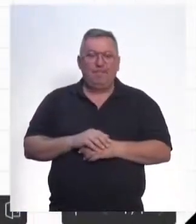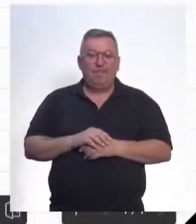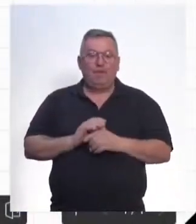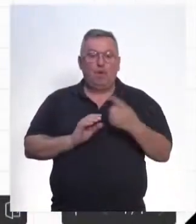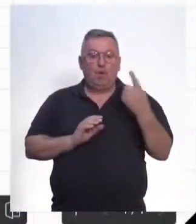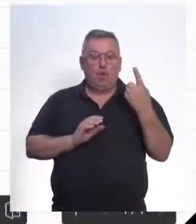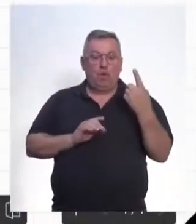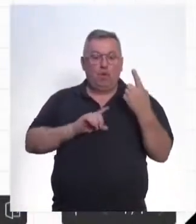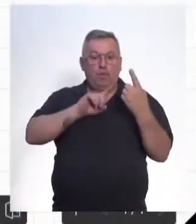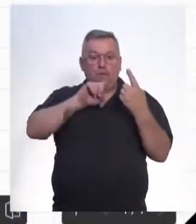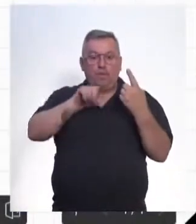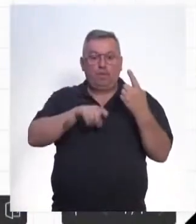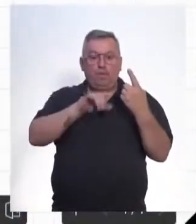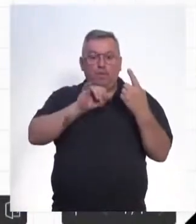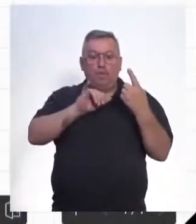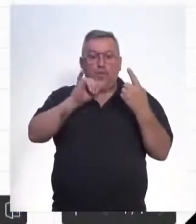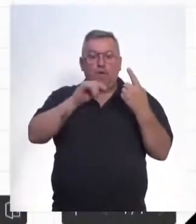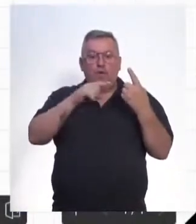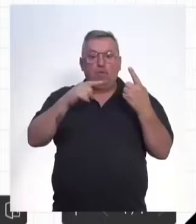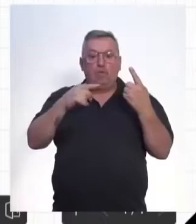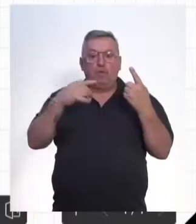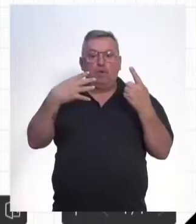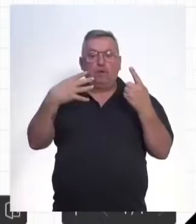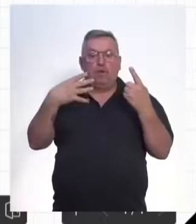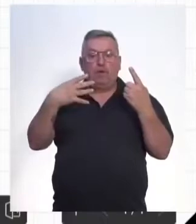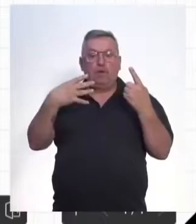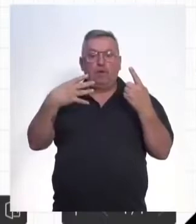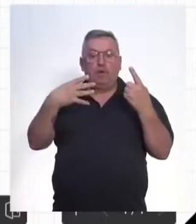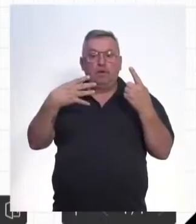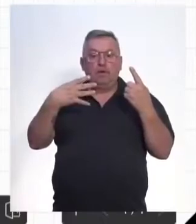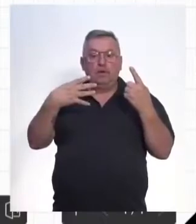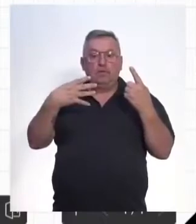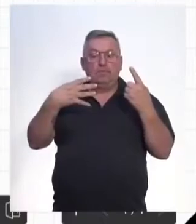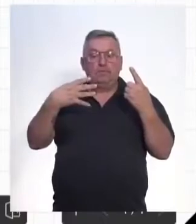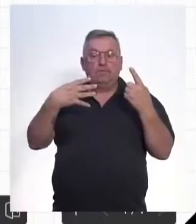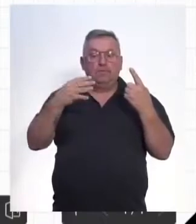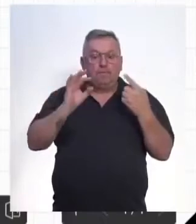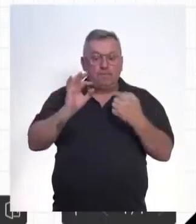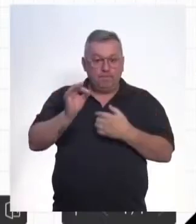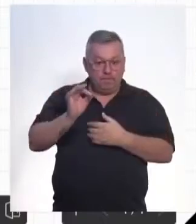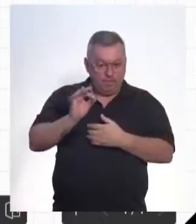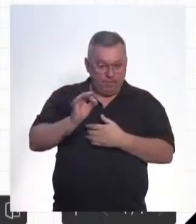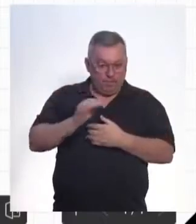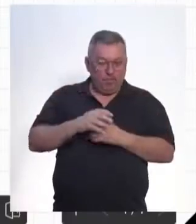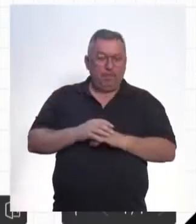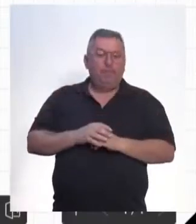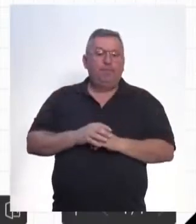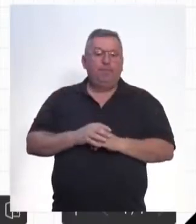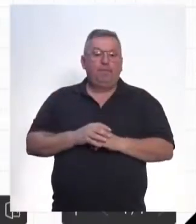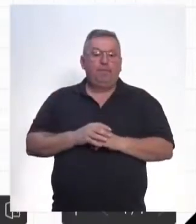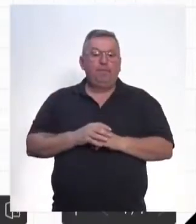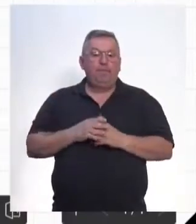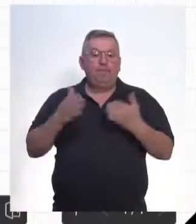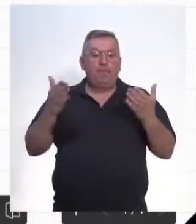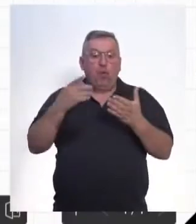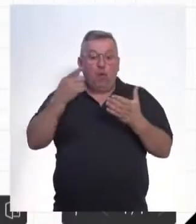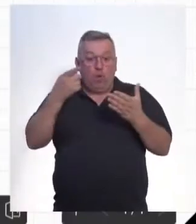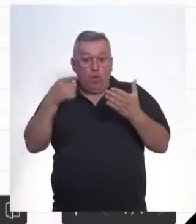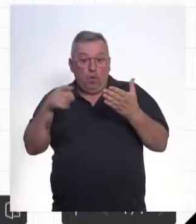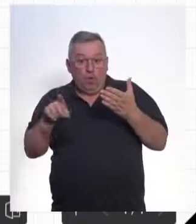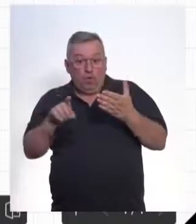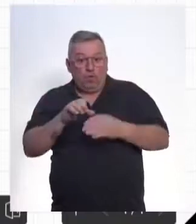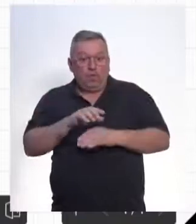1. Valor de y, 4 negativo. Correto? Certo. E vamos para o